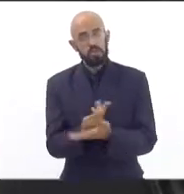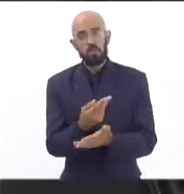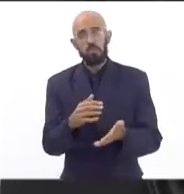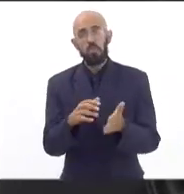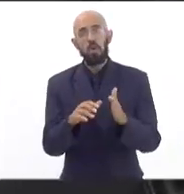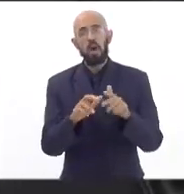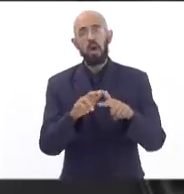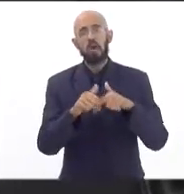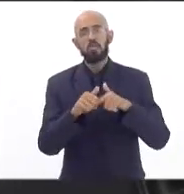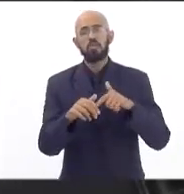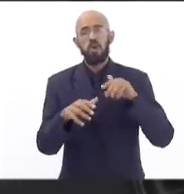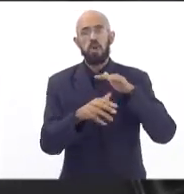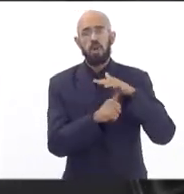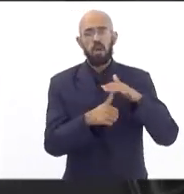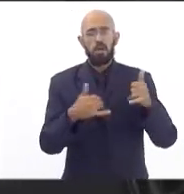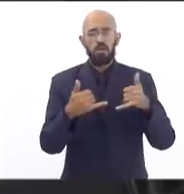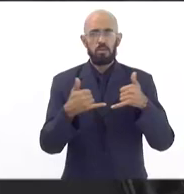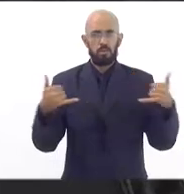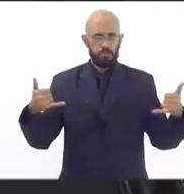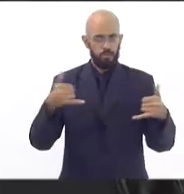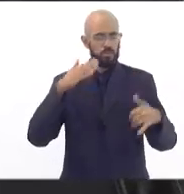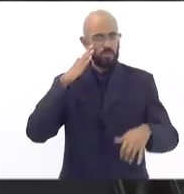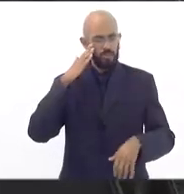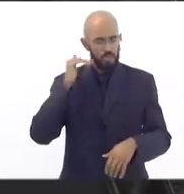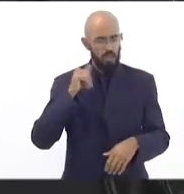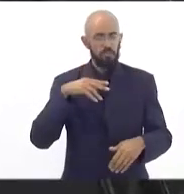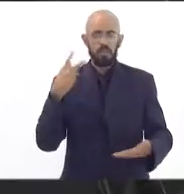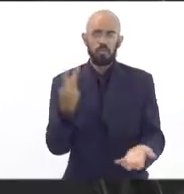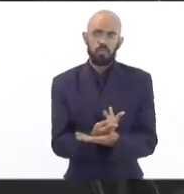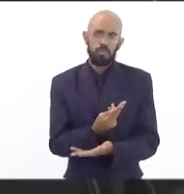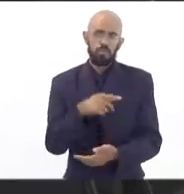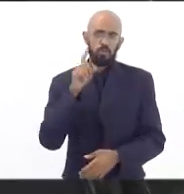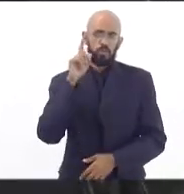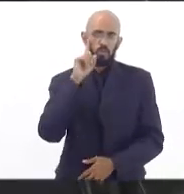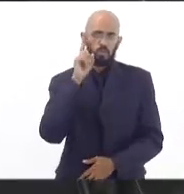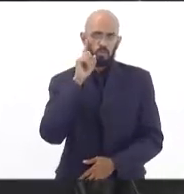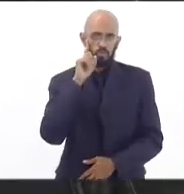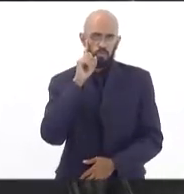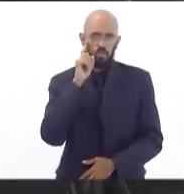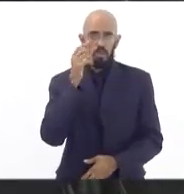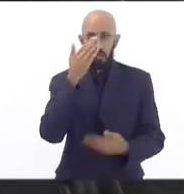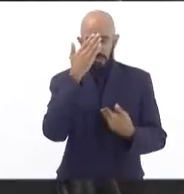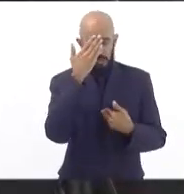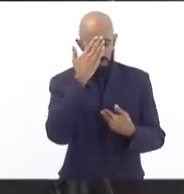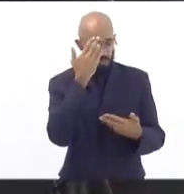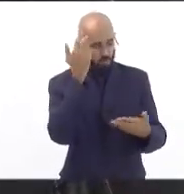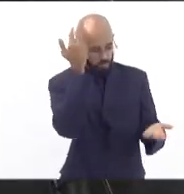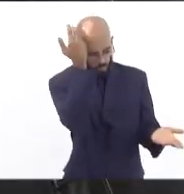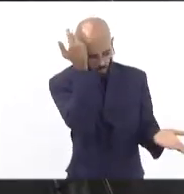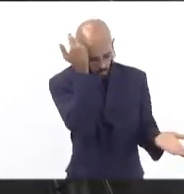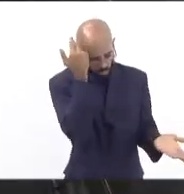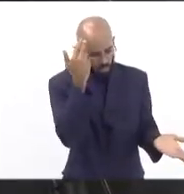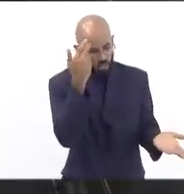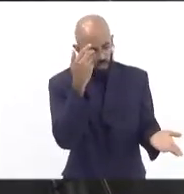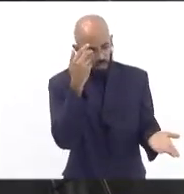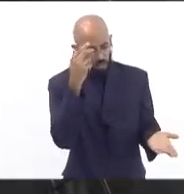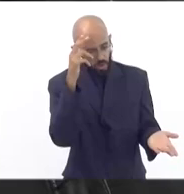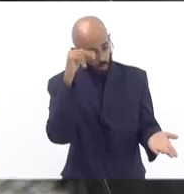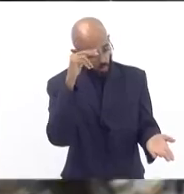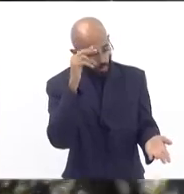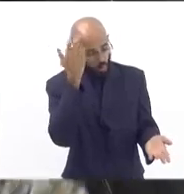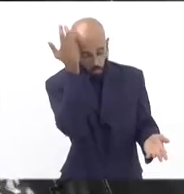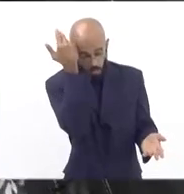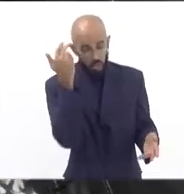dos cursos dos cabos e nós sabemos que isso vinha ocorrendo quase que diariamente então agradeço a sua a sua explicação as suas